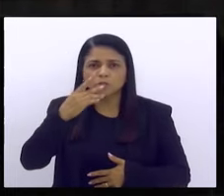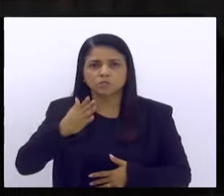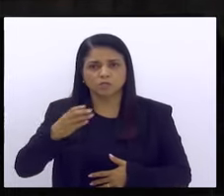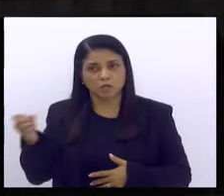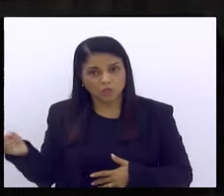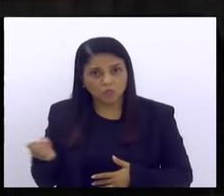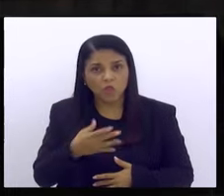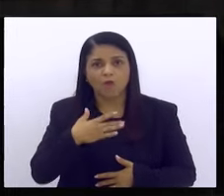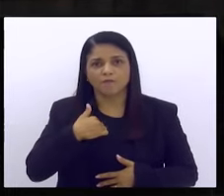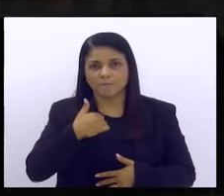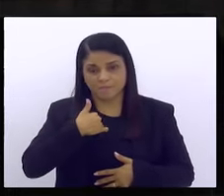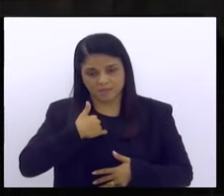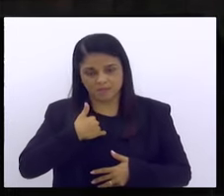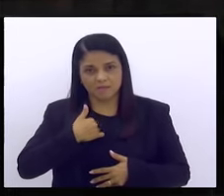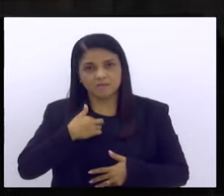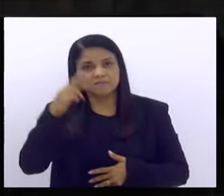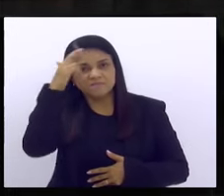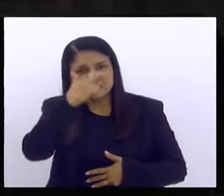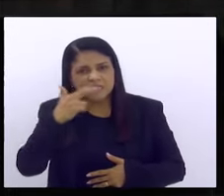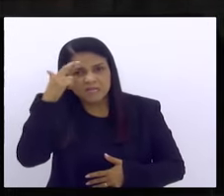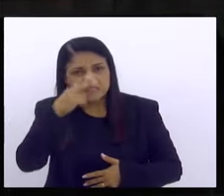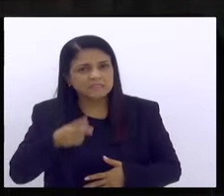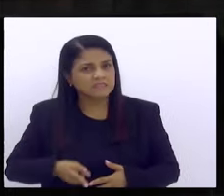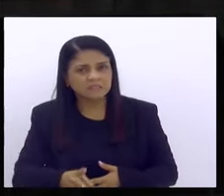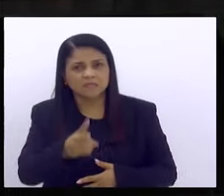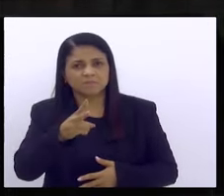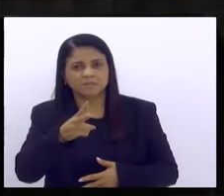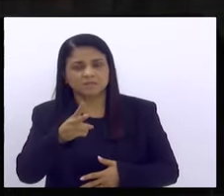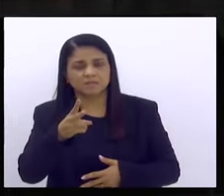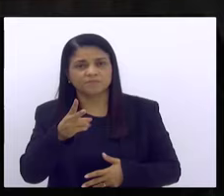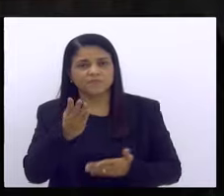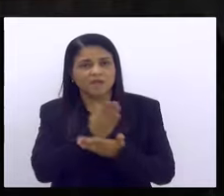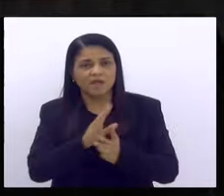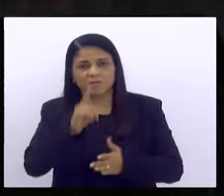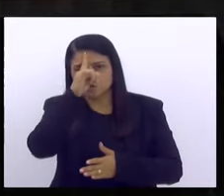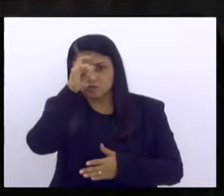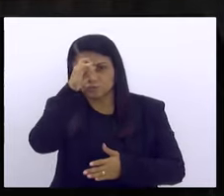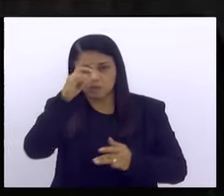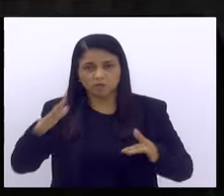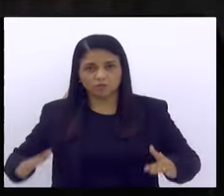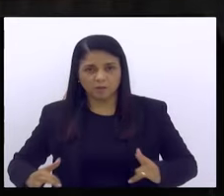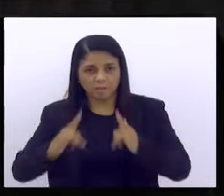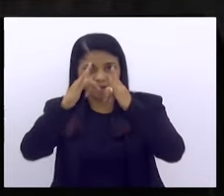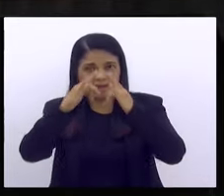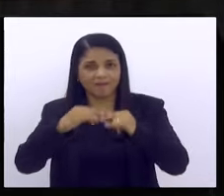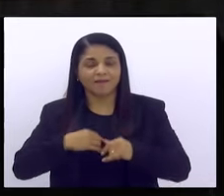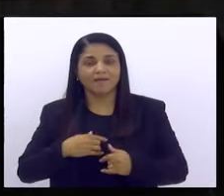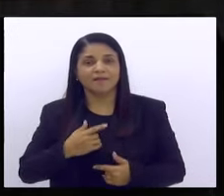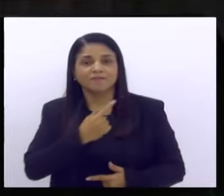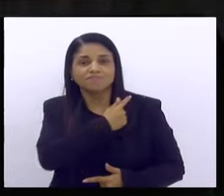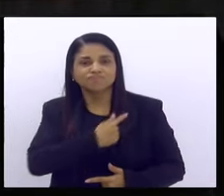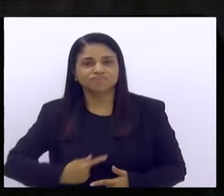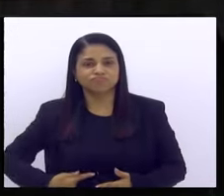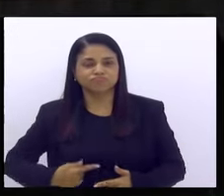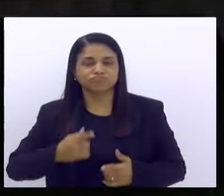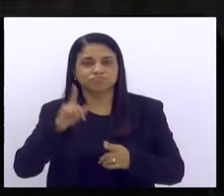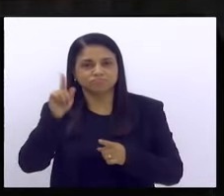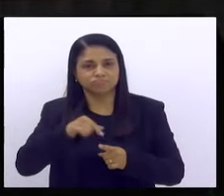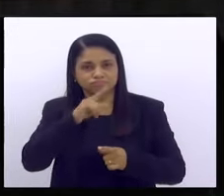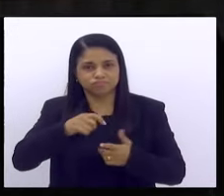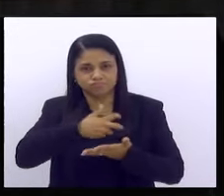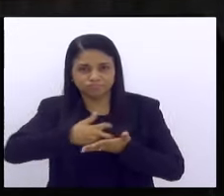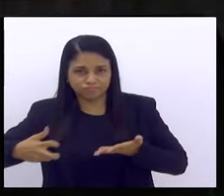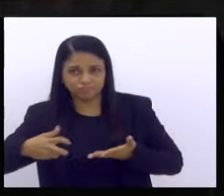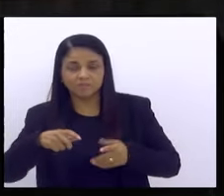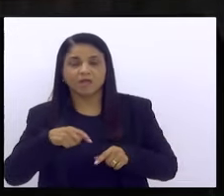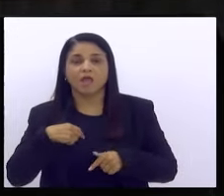nova. Sempre fiscalizei. Acabei com a farra dos hospitais de campanha, derrubei um governador e estamos derrubando